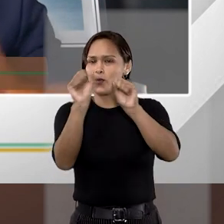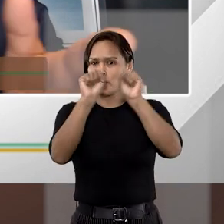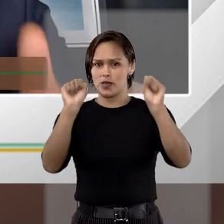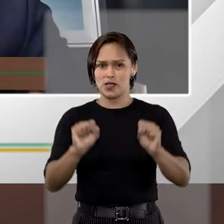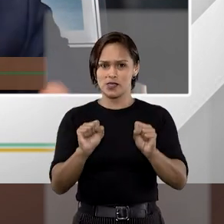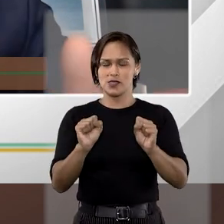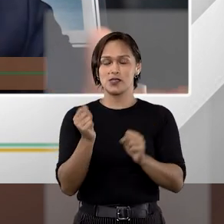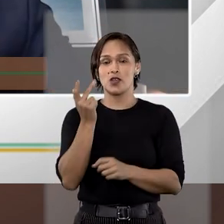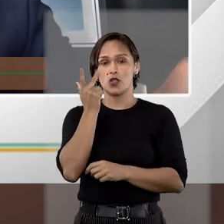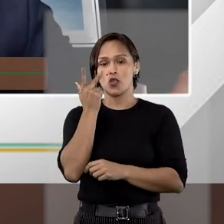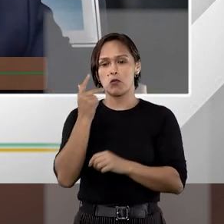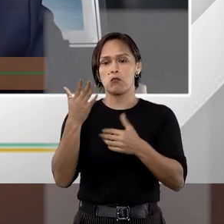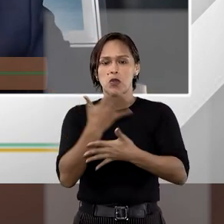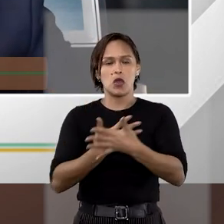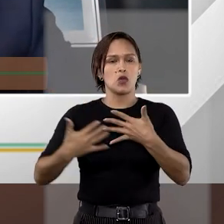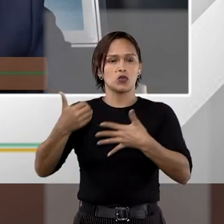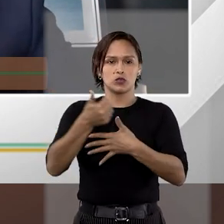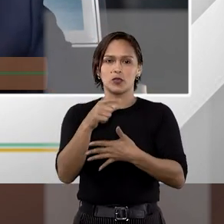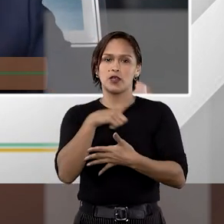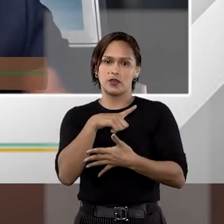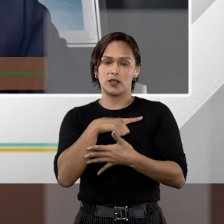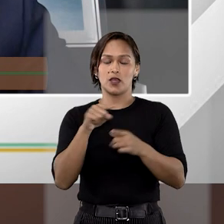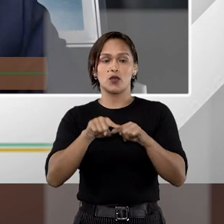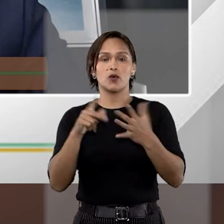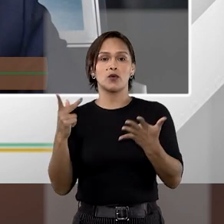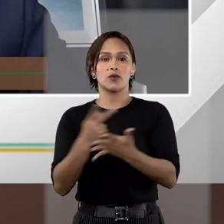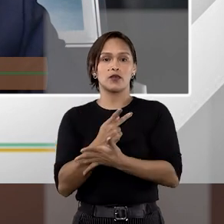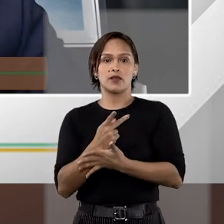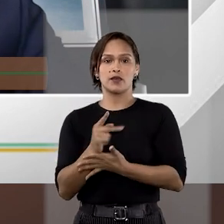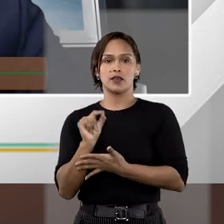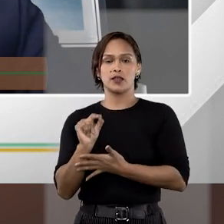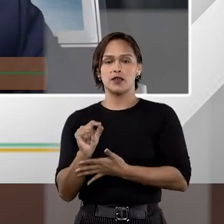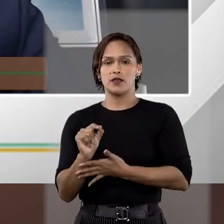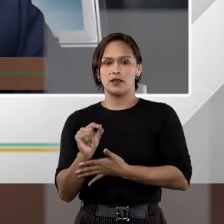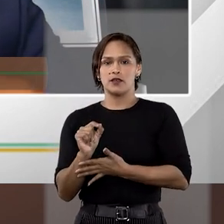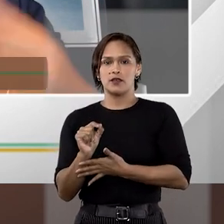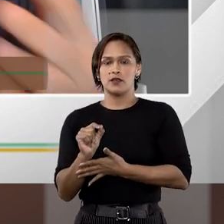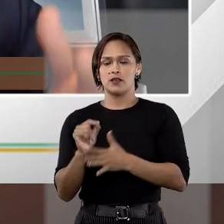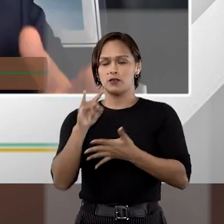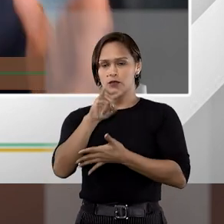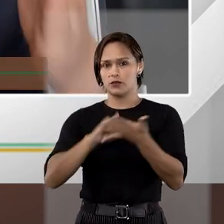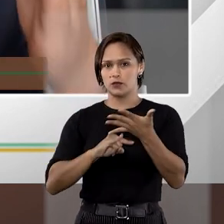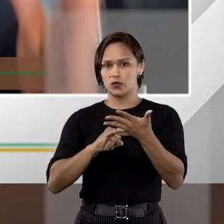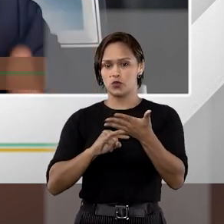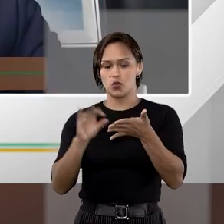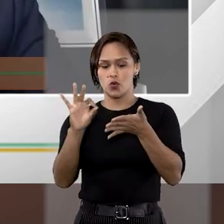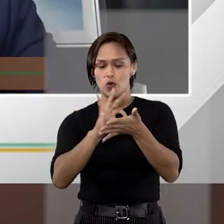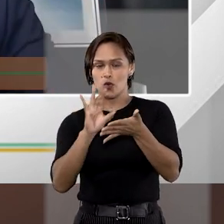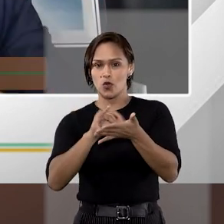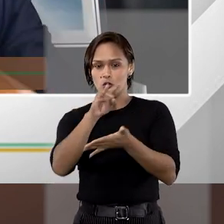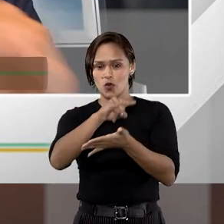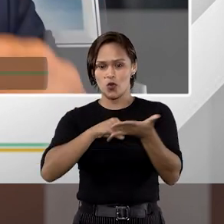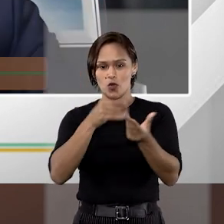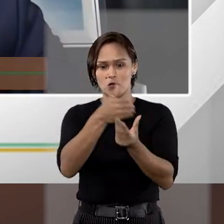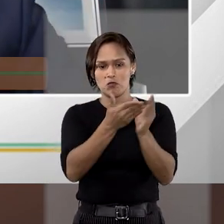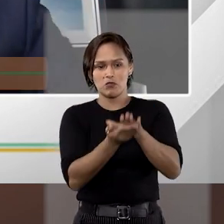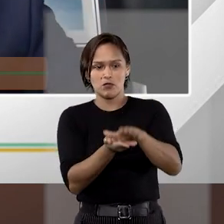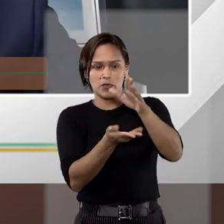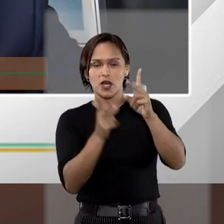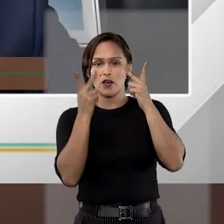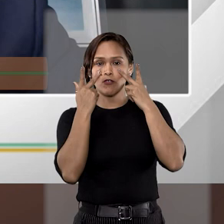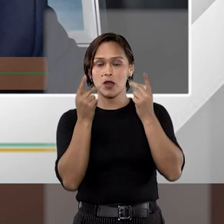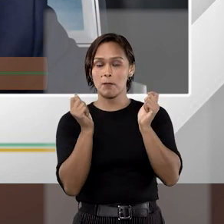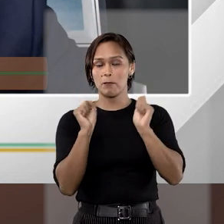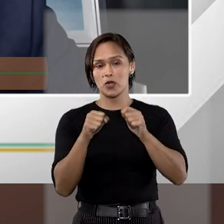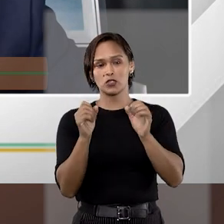sistema comum sumário sumaríssimo O que ocorre aqui o documento auto de prisão em flagrante